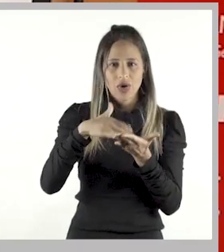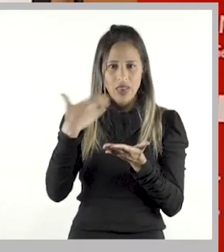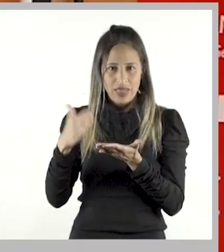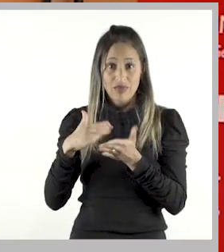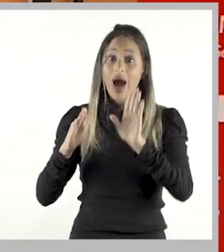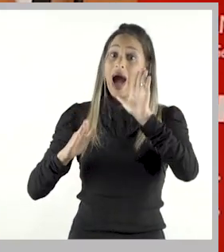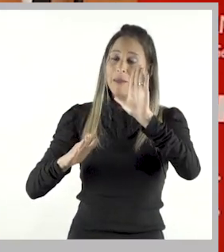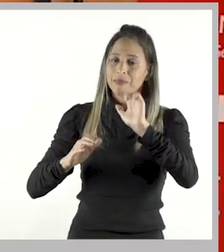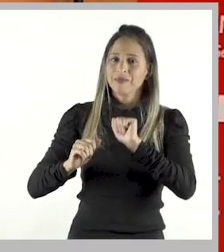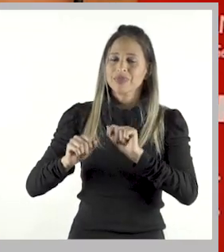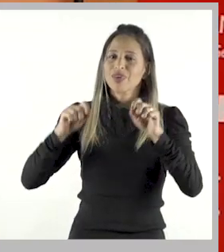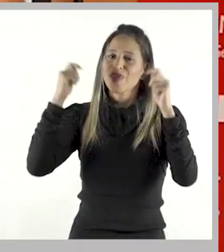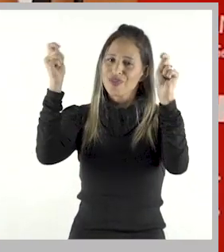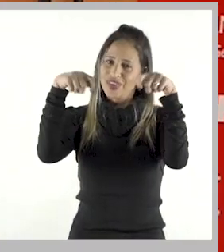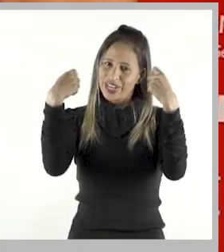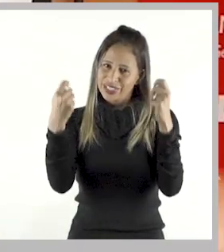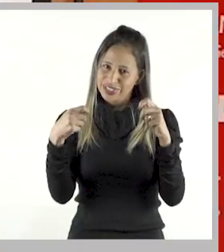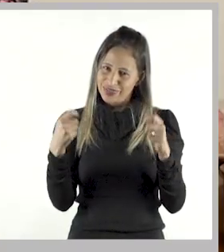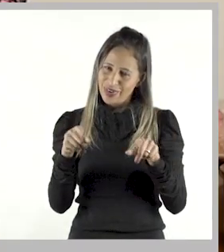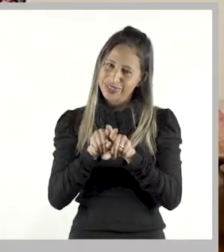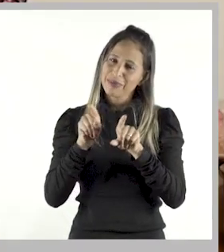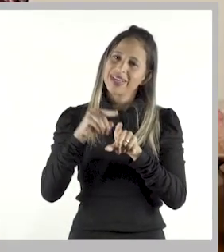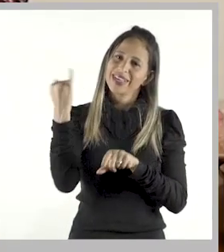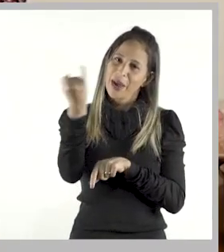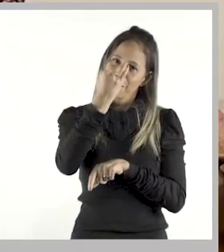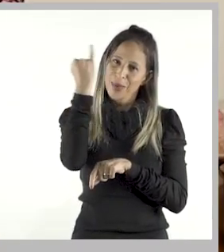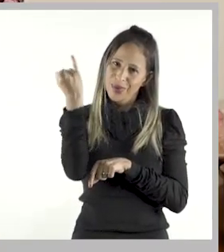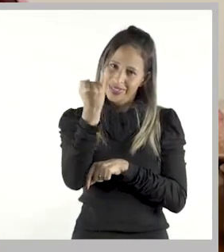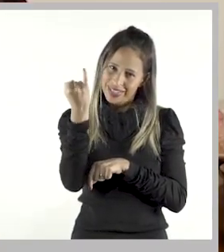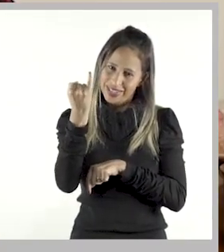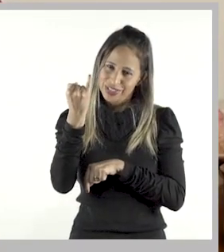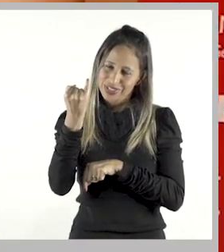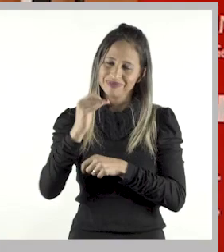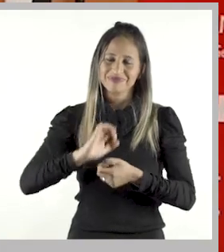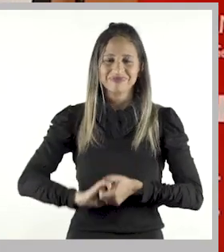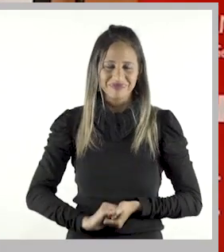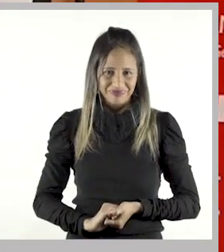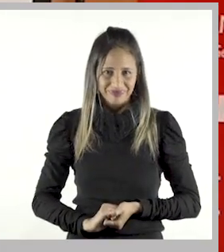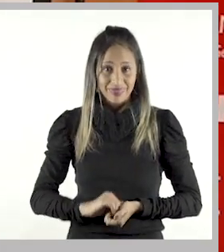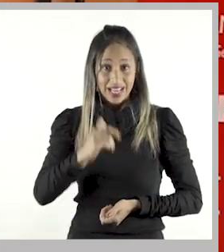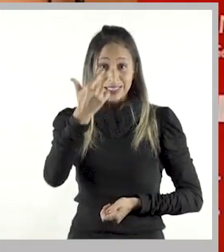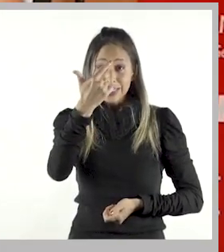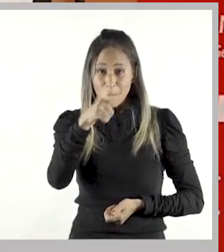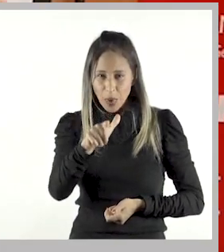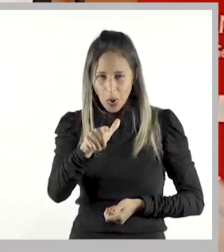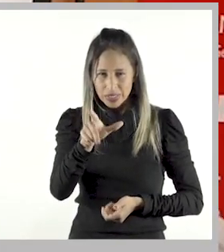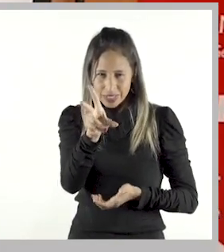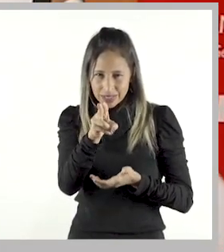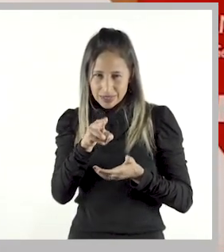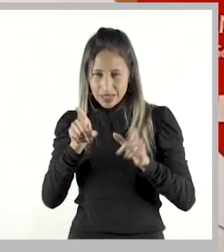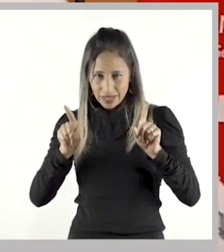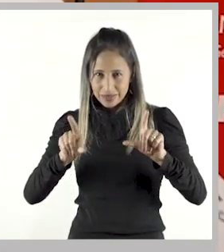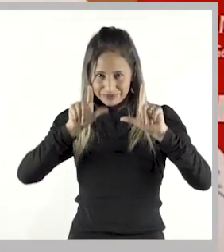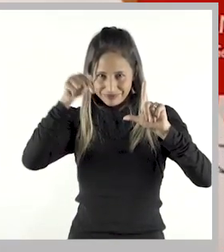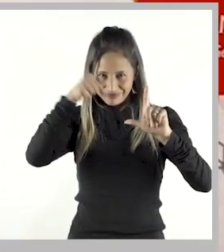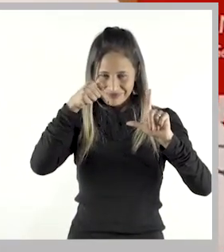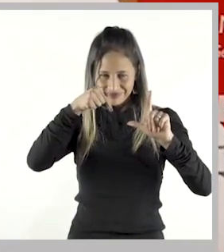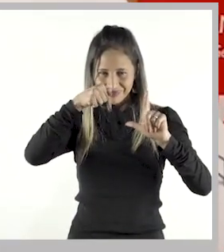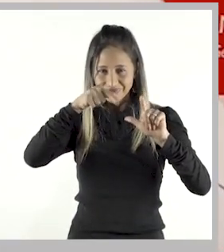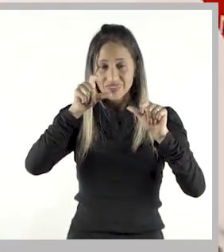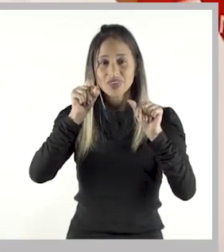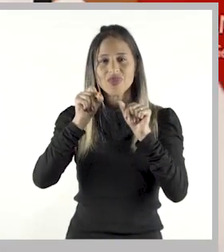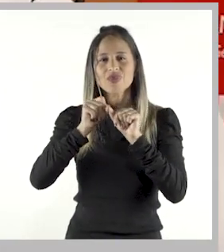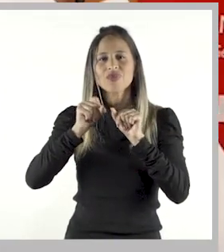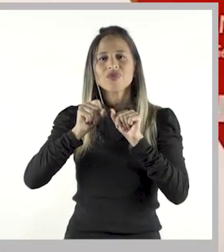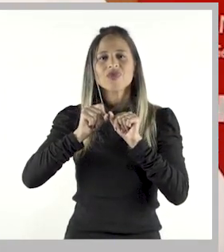também, que é muito importante para a produção do livro. Depois dessas ilustrações, eu fui fazendo um